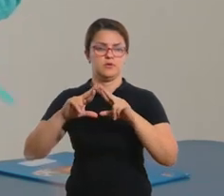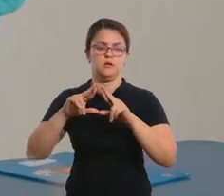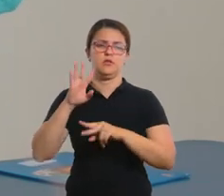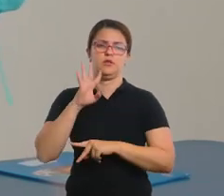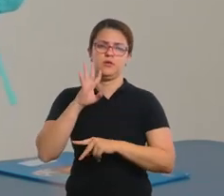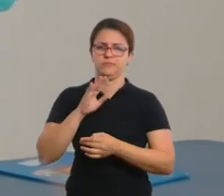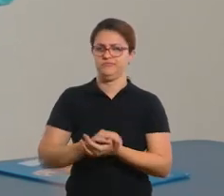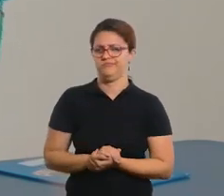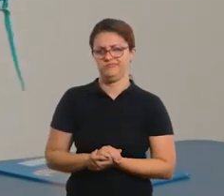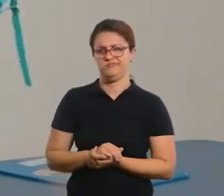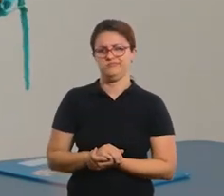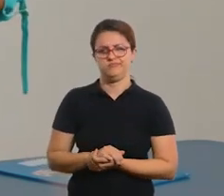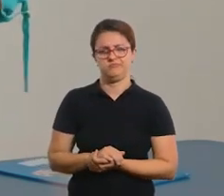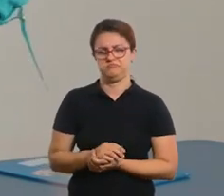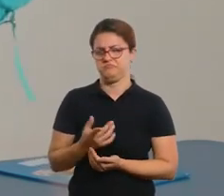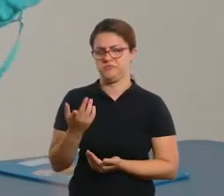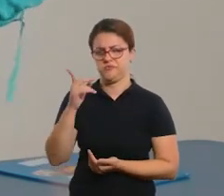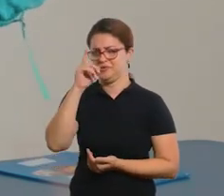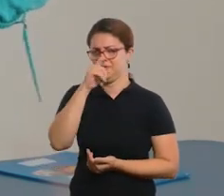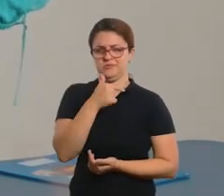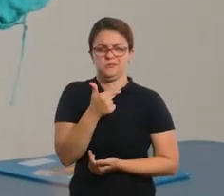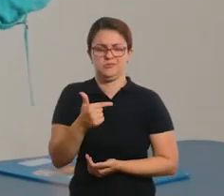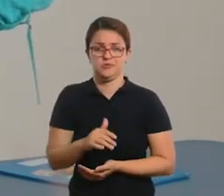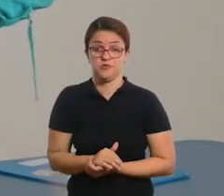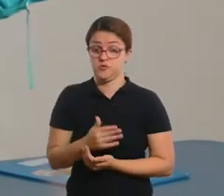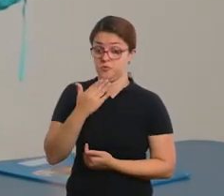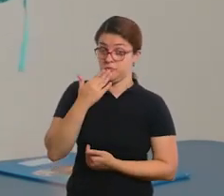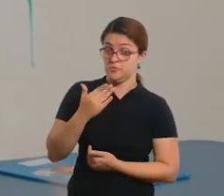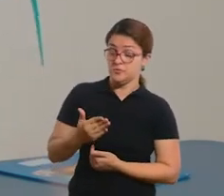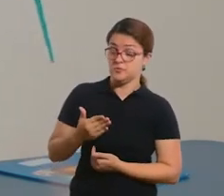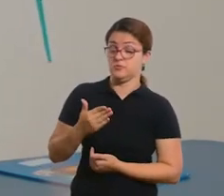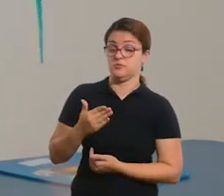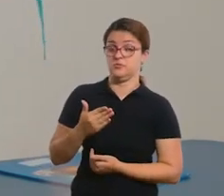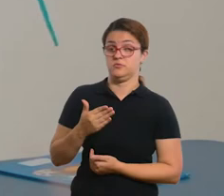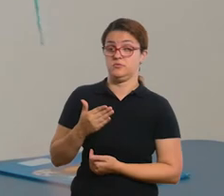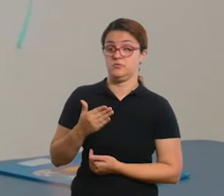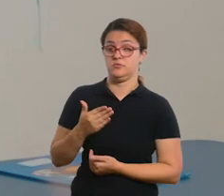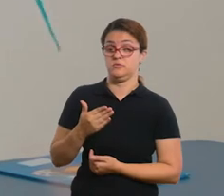legal, acho que não vão ter nenhuma dificuldade. A gente pede que vocês